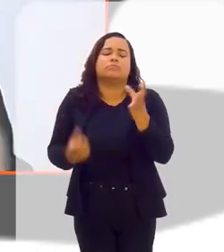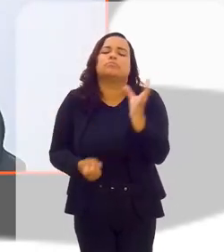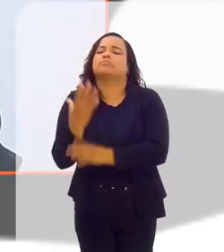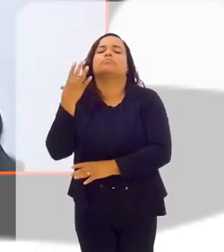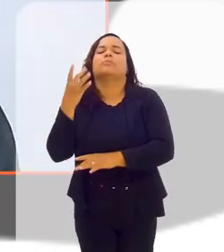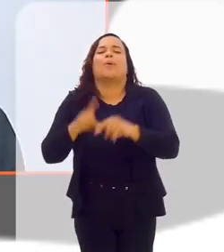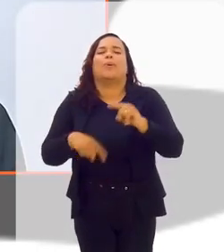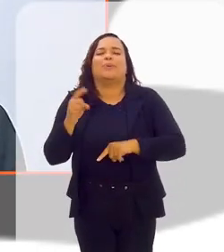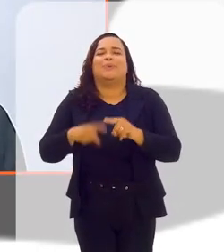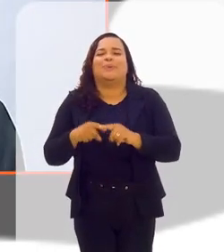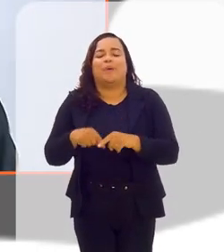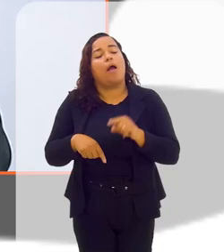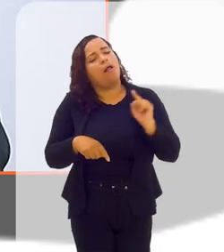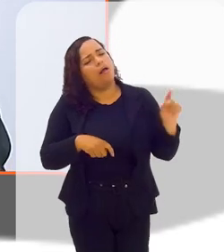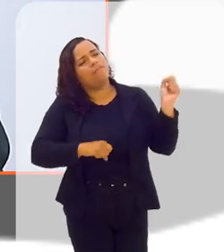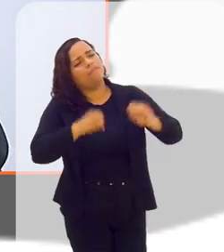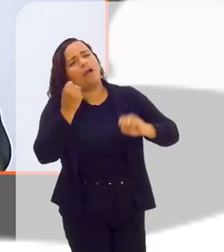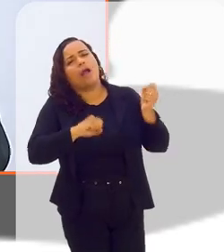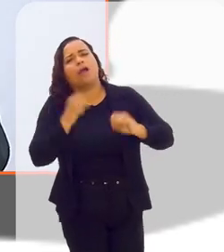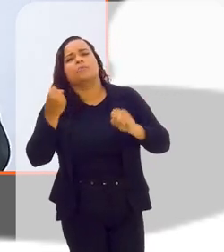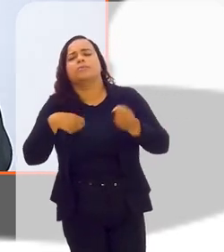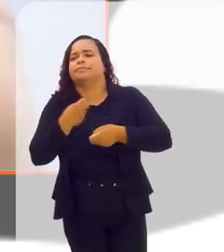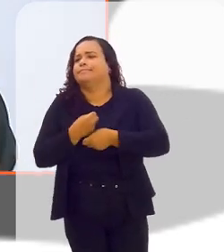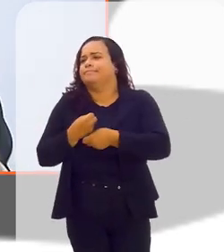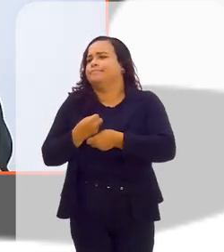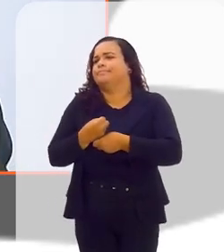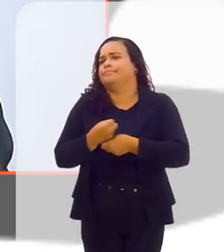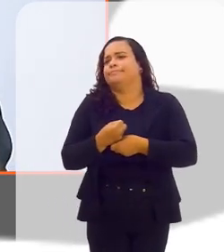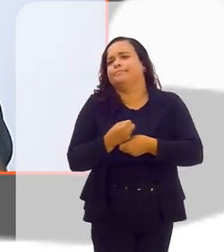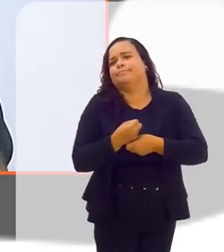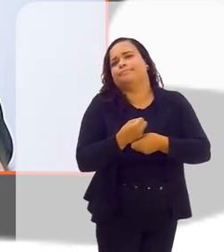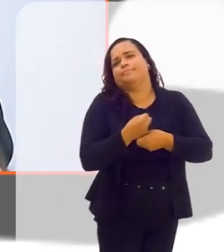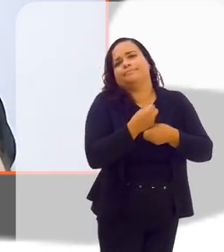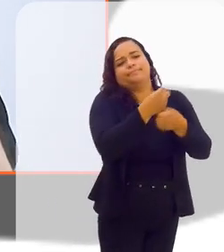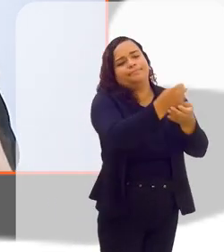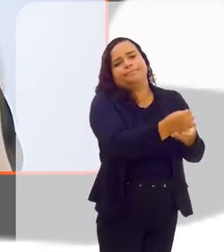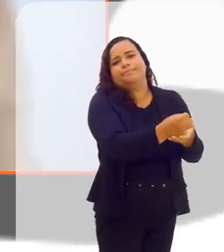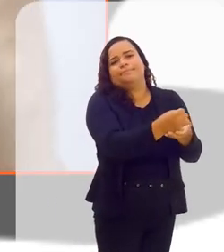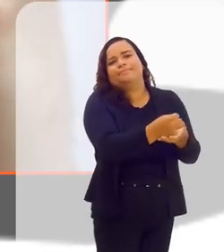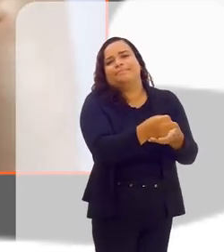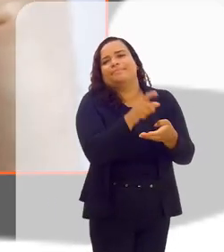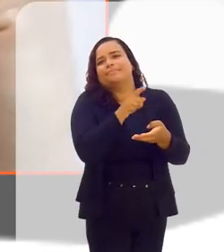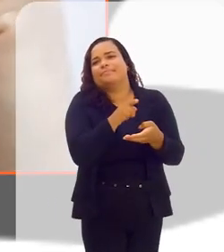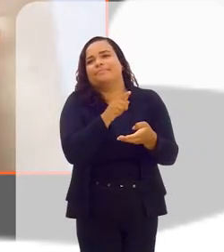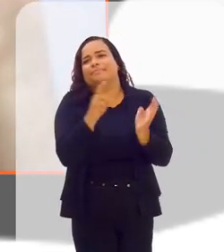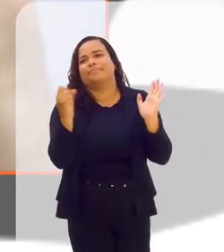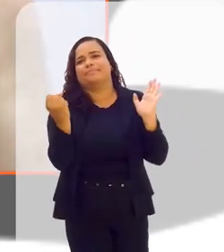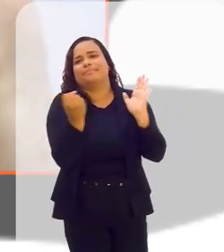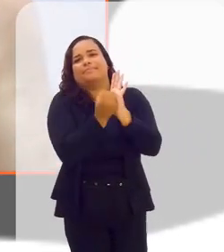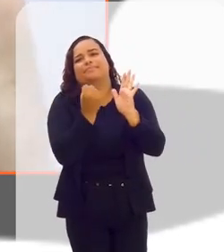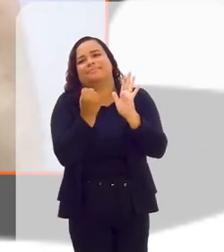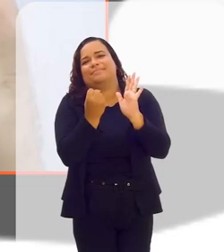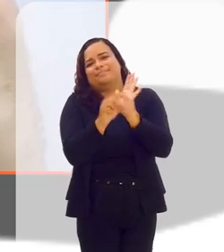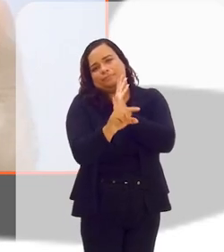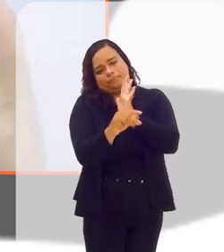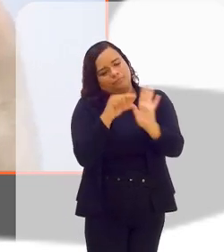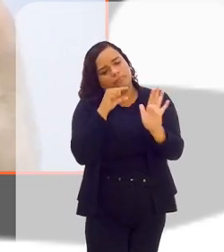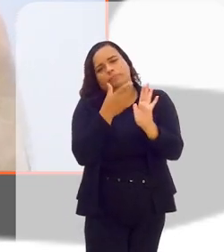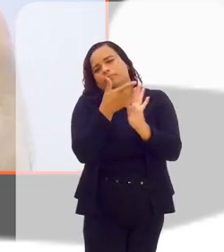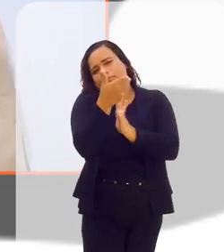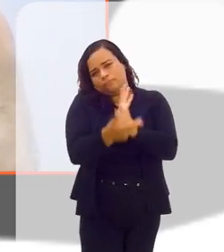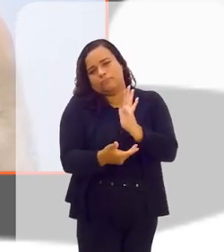e pum, fabrica o produto, saiu da fábrica. Depois que sai da fábrica, ele vai para o CD da marca, ou para a